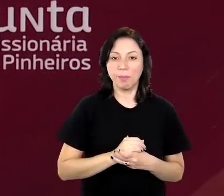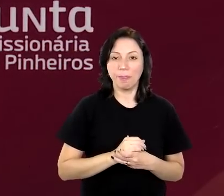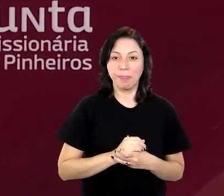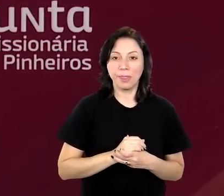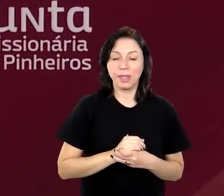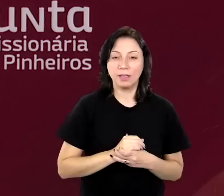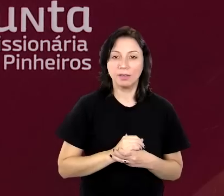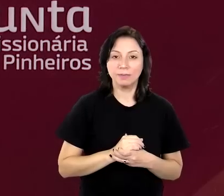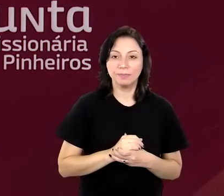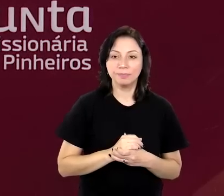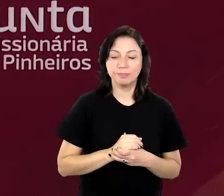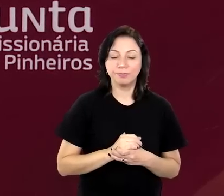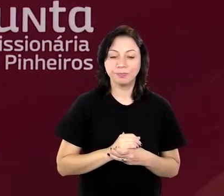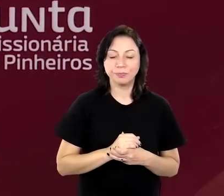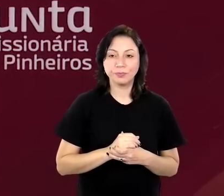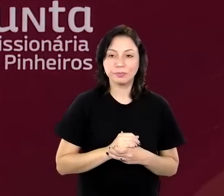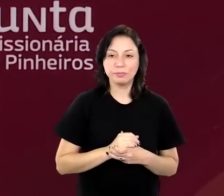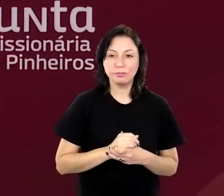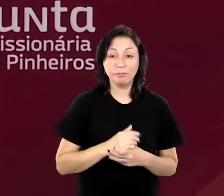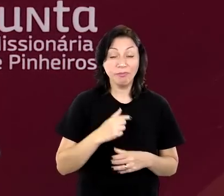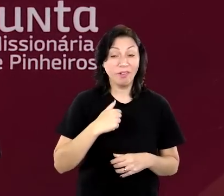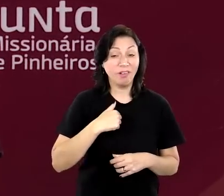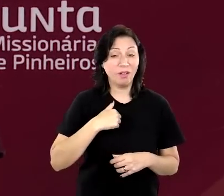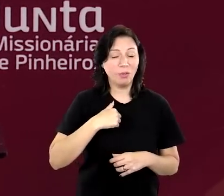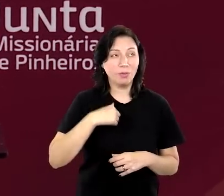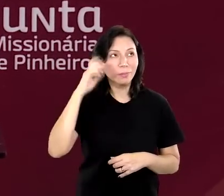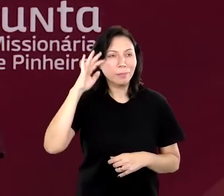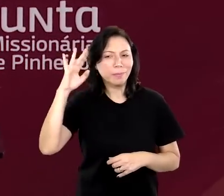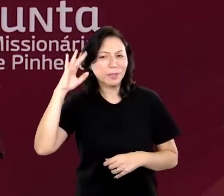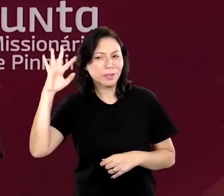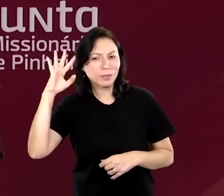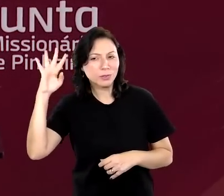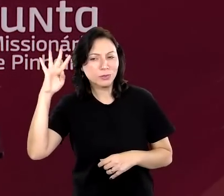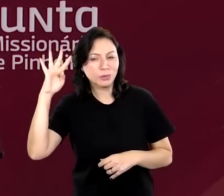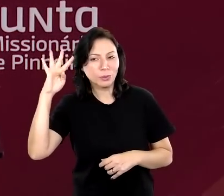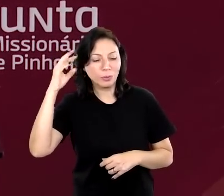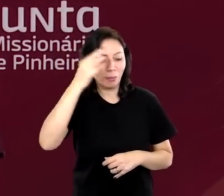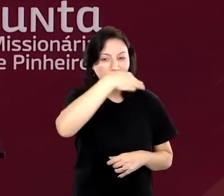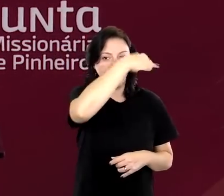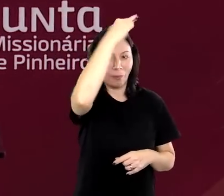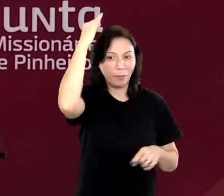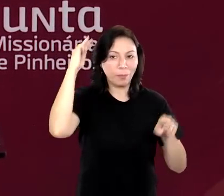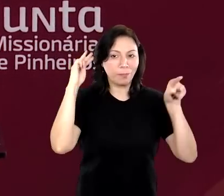E eu fico imaginando, porque Maria,